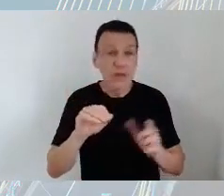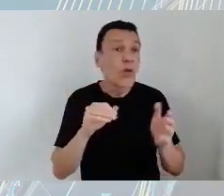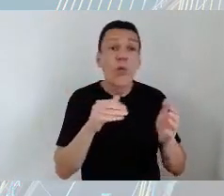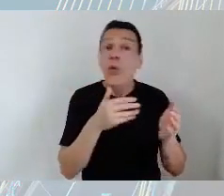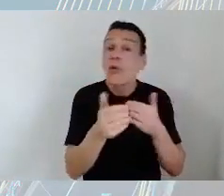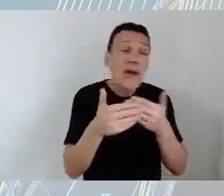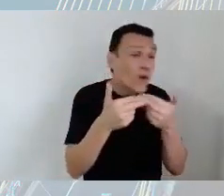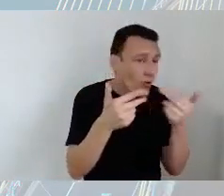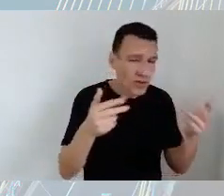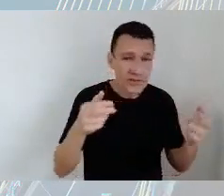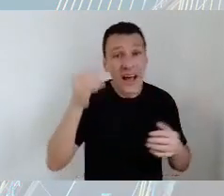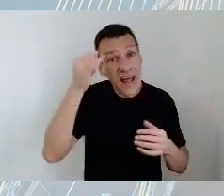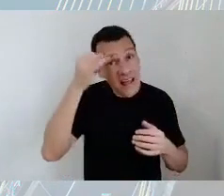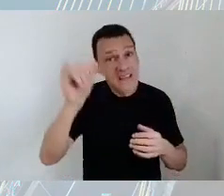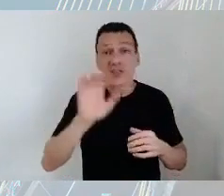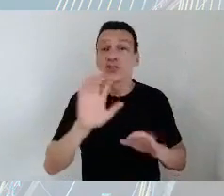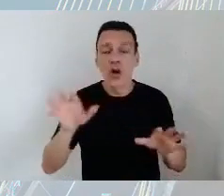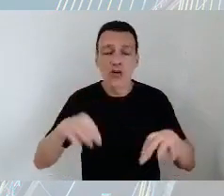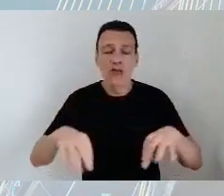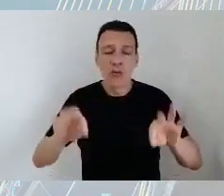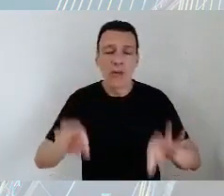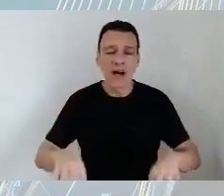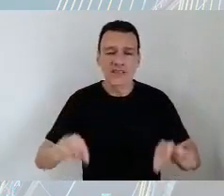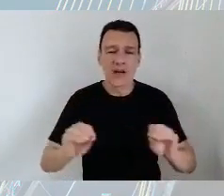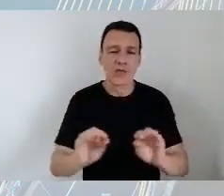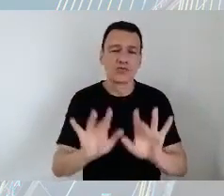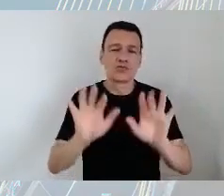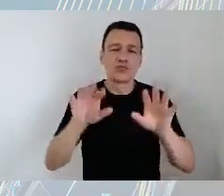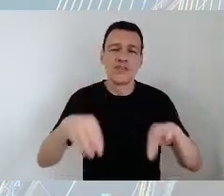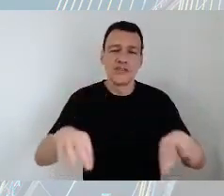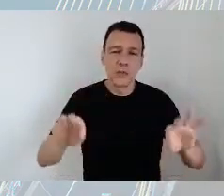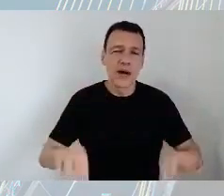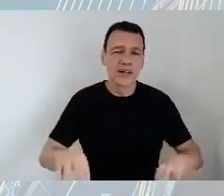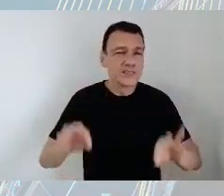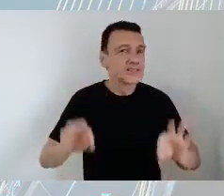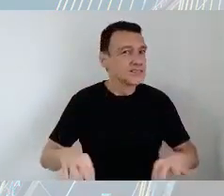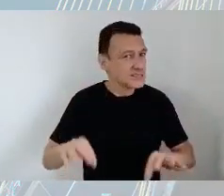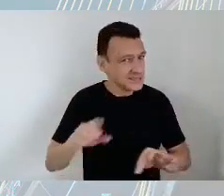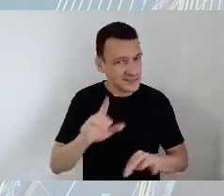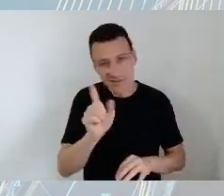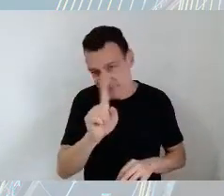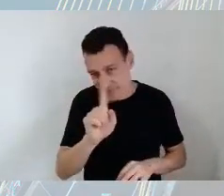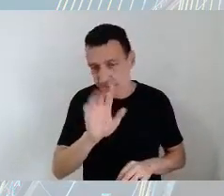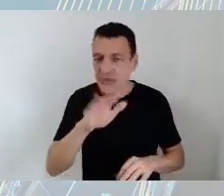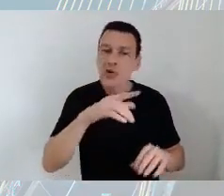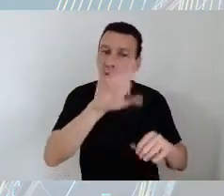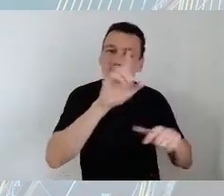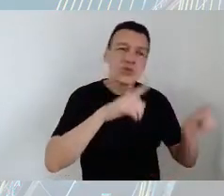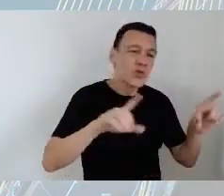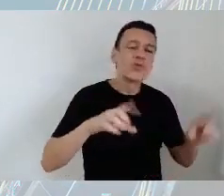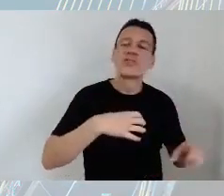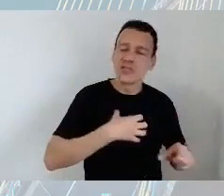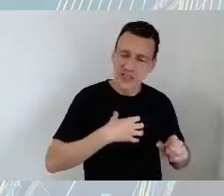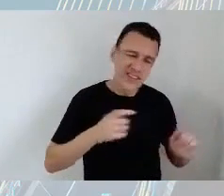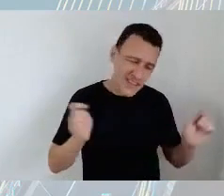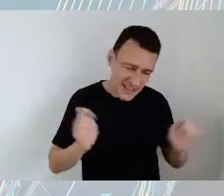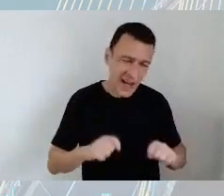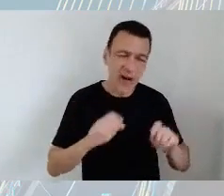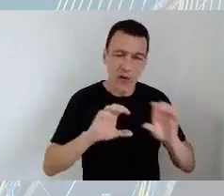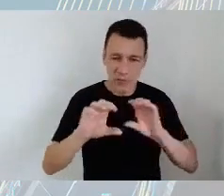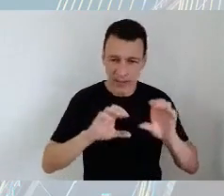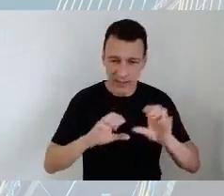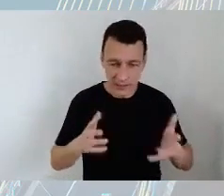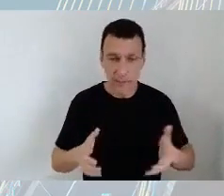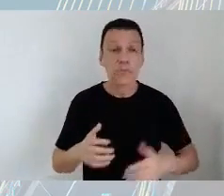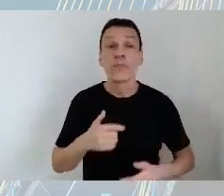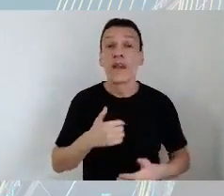comunicar. Bem, essa apresentação que eu estou trazendo hoje foi alguns experimentos que eu comecei a fazer sobre o ChatGPT. Então,